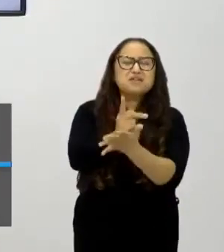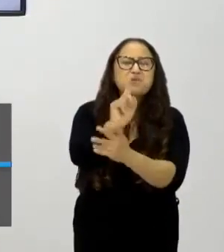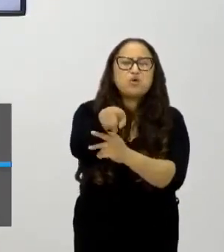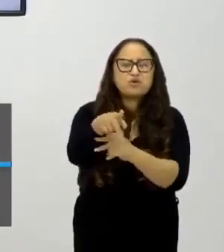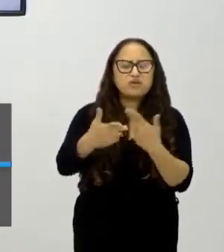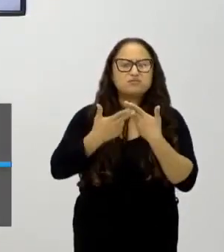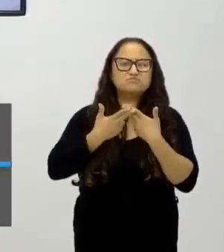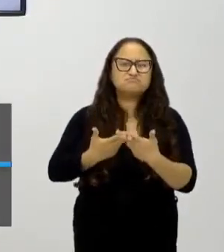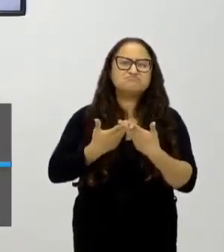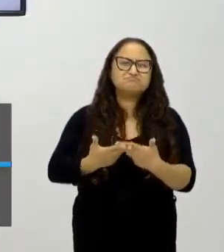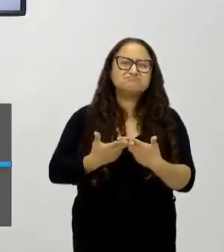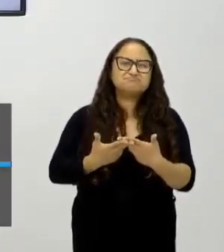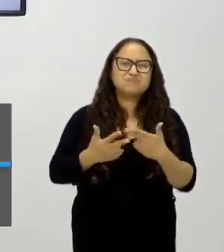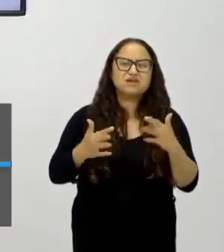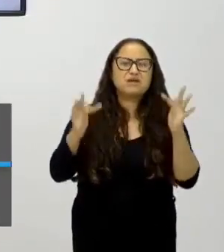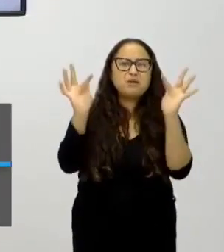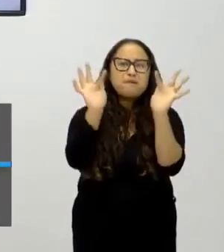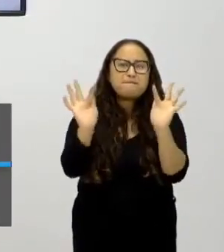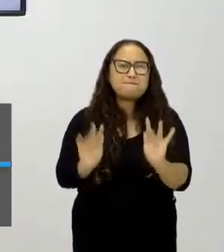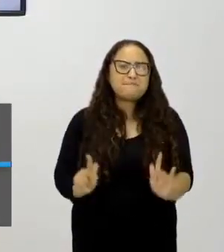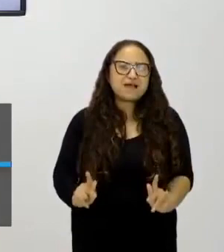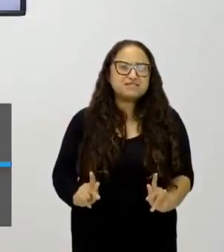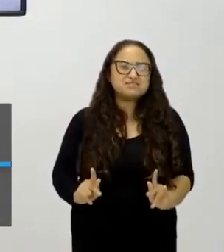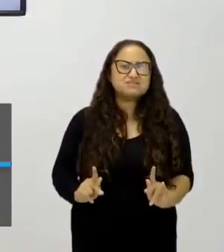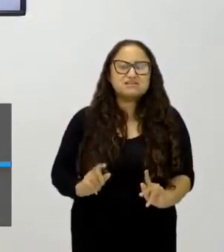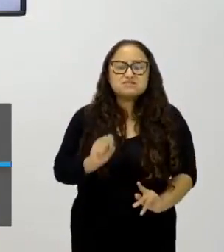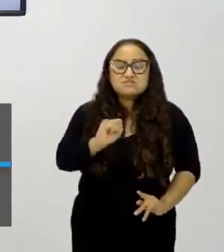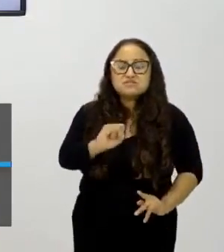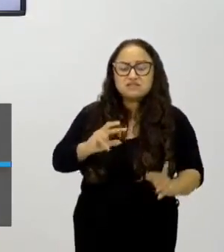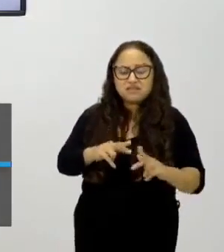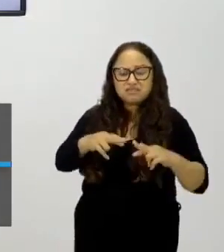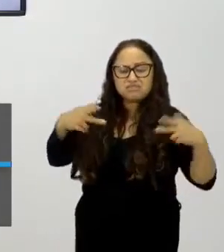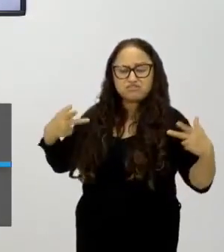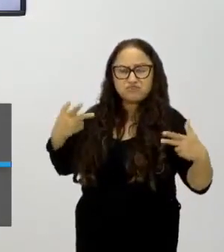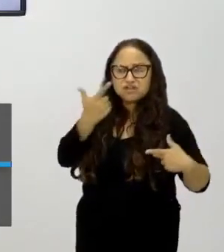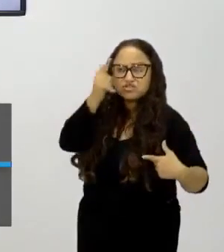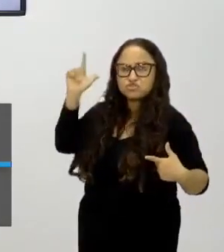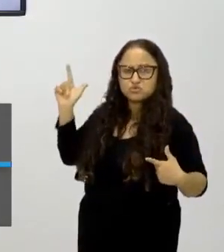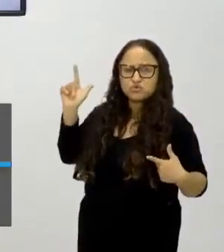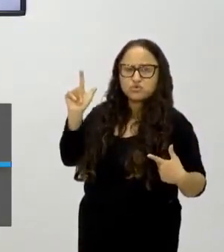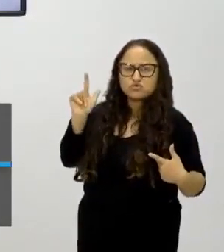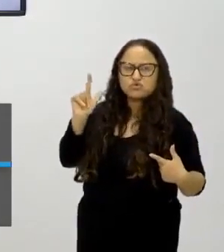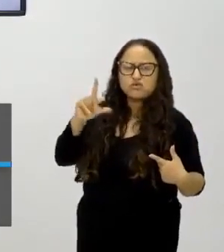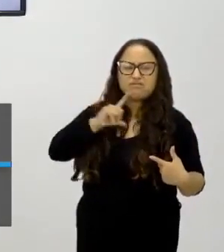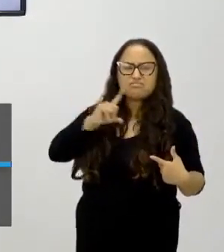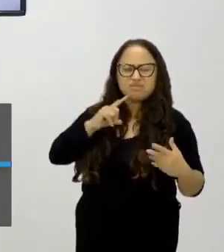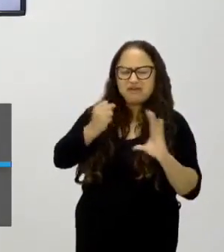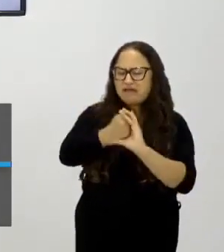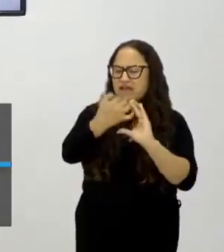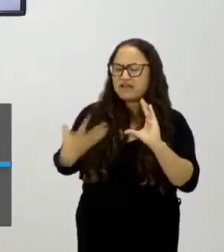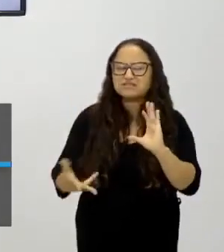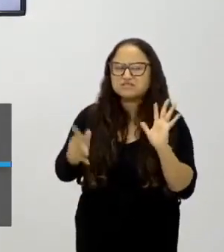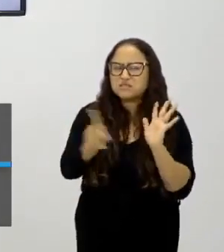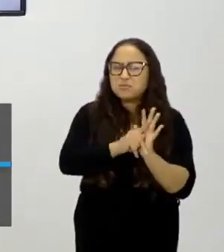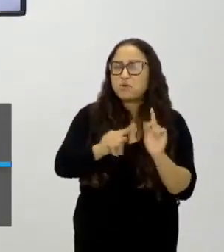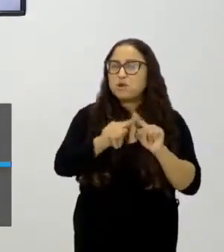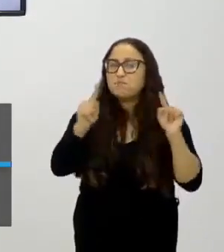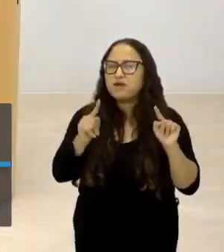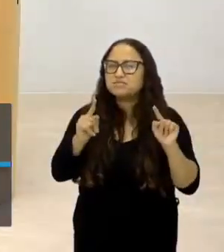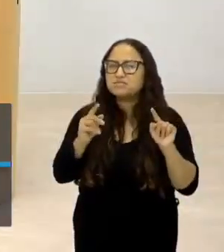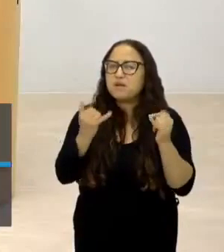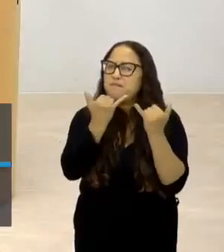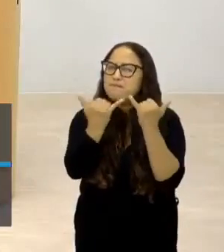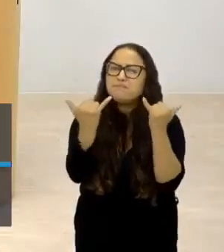peace. Yes. Para quê, né? Se a gente é tão diferente um do outro, se a gente tem todas essas diferenças, mas ao mesmo tempo nós somos